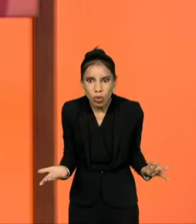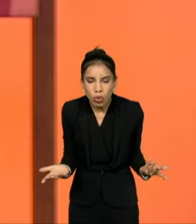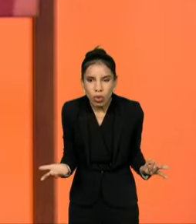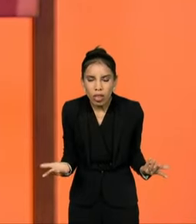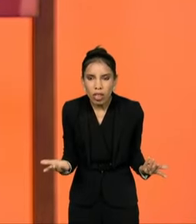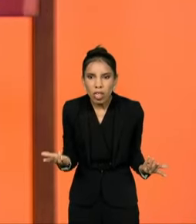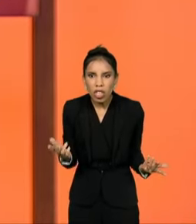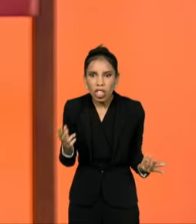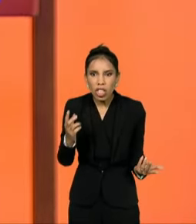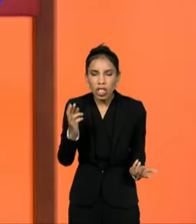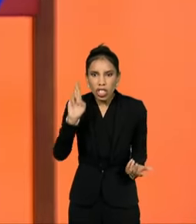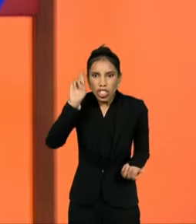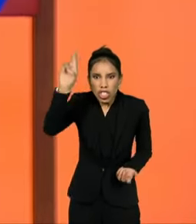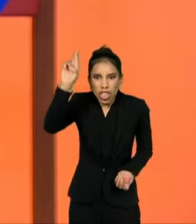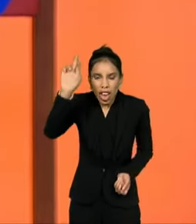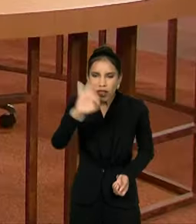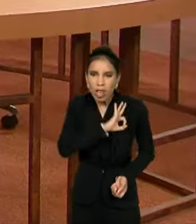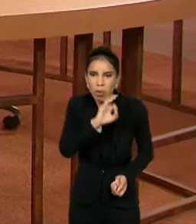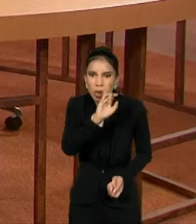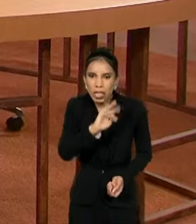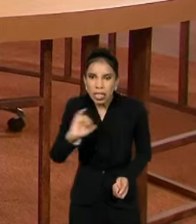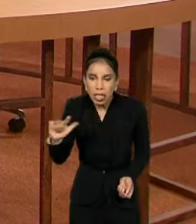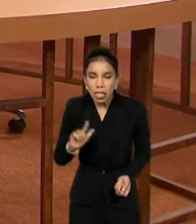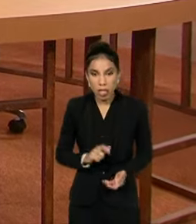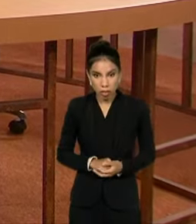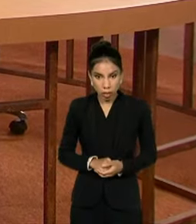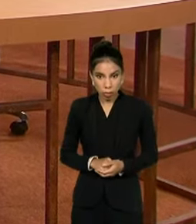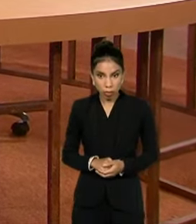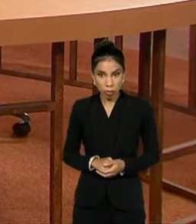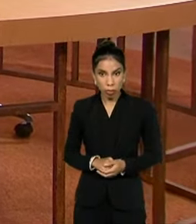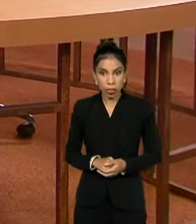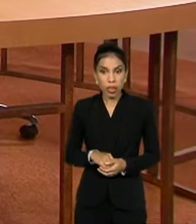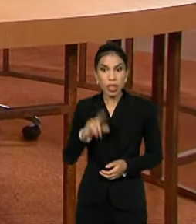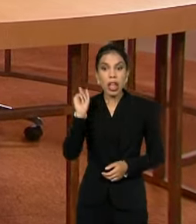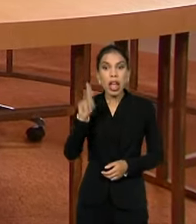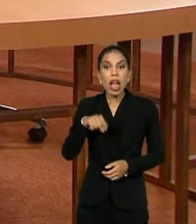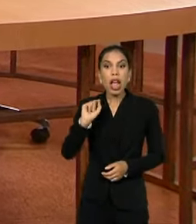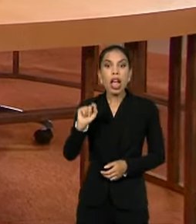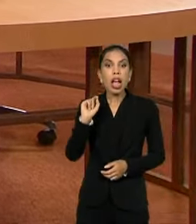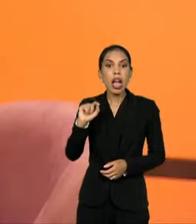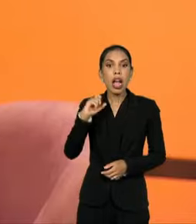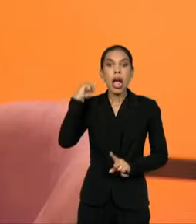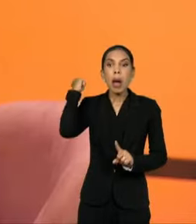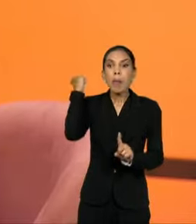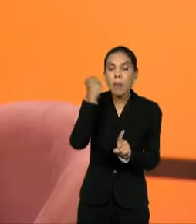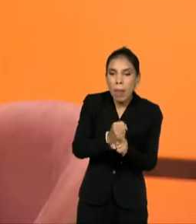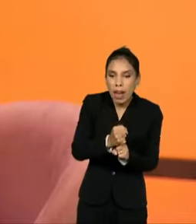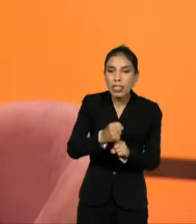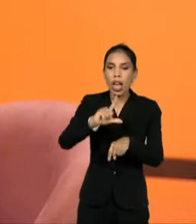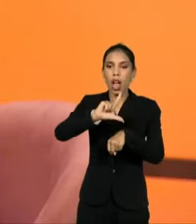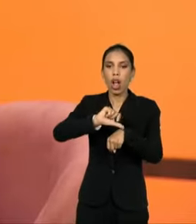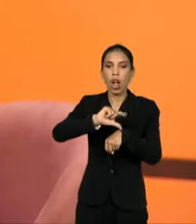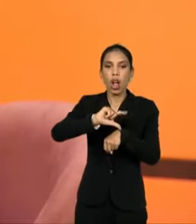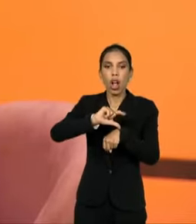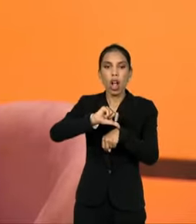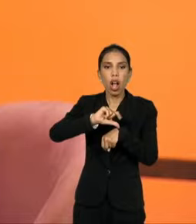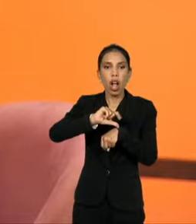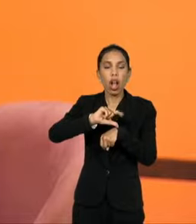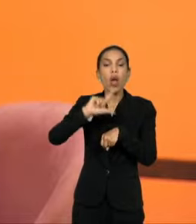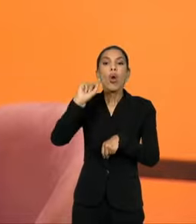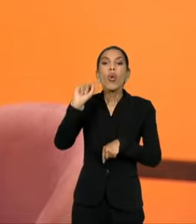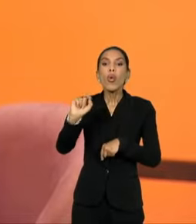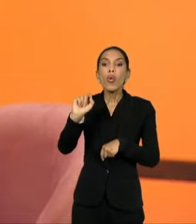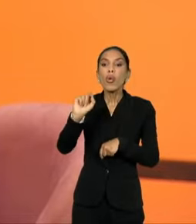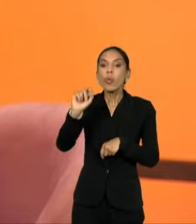polícia civil. Três agentes públicos. E que tinha orientado que matassem em tal hora, tal lugar, para que não, não